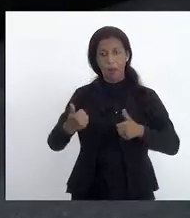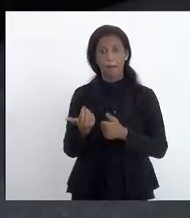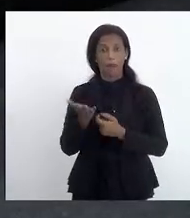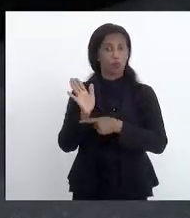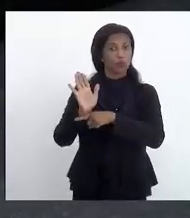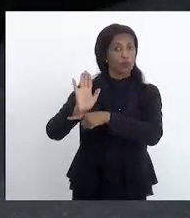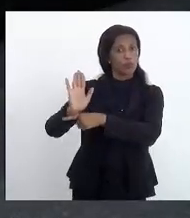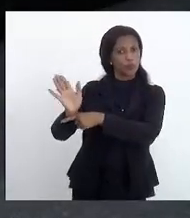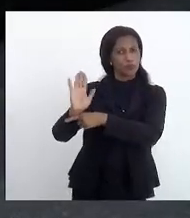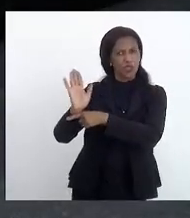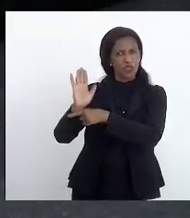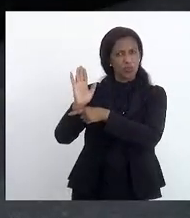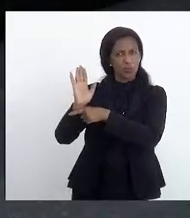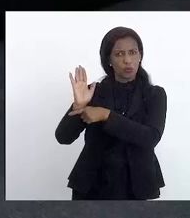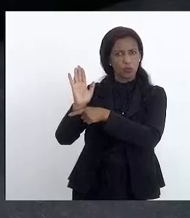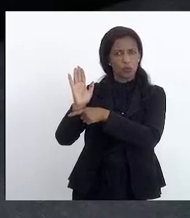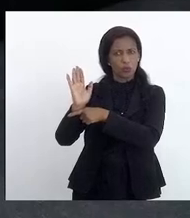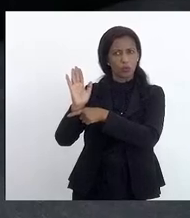vídeo que